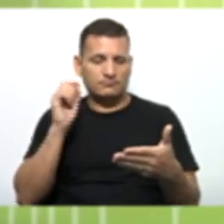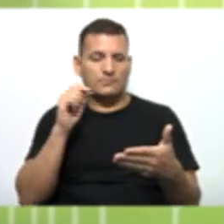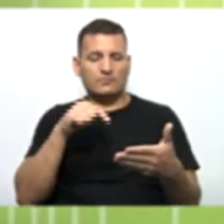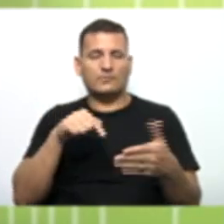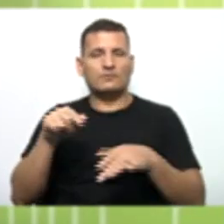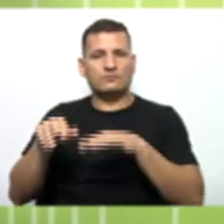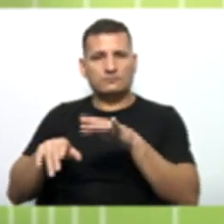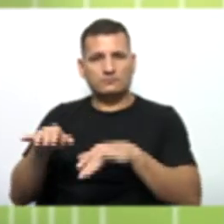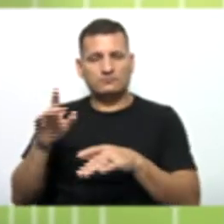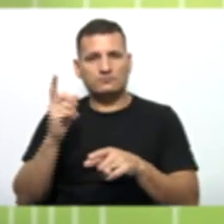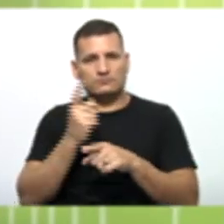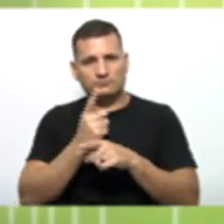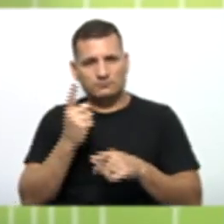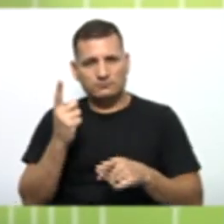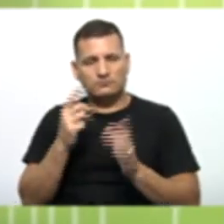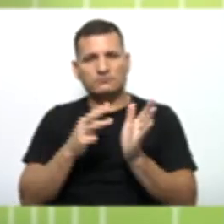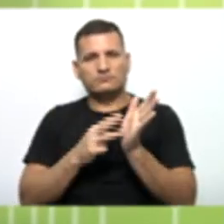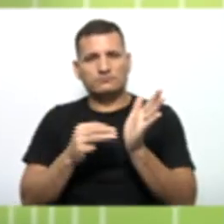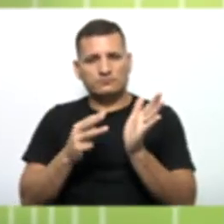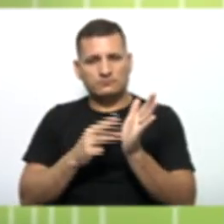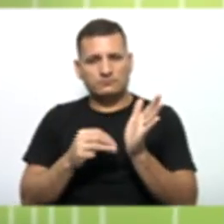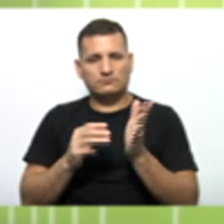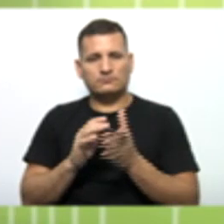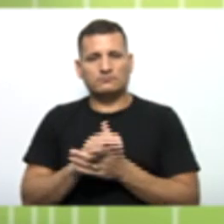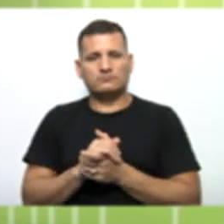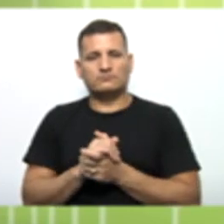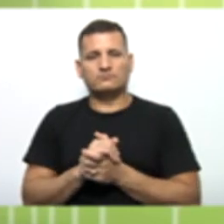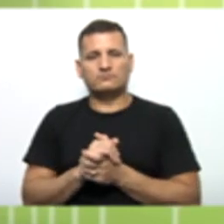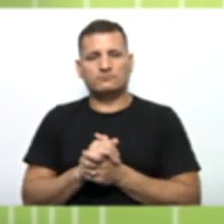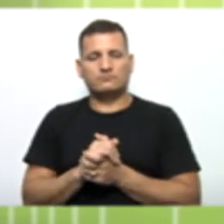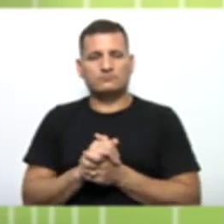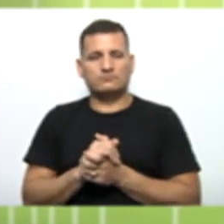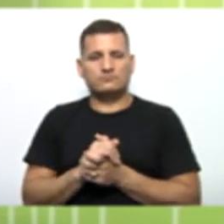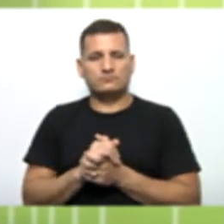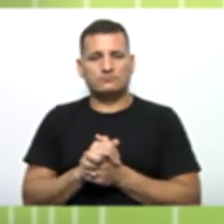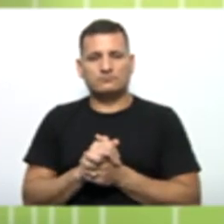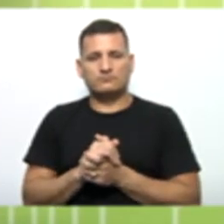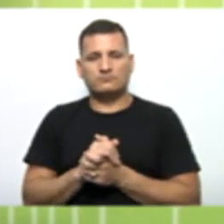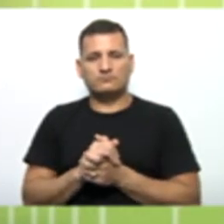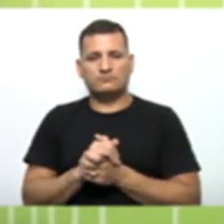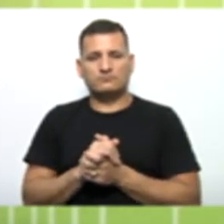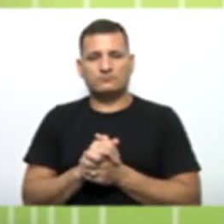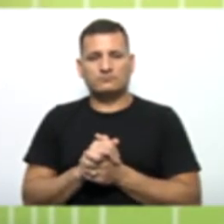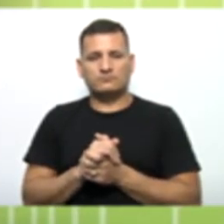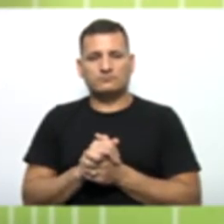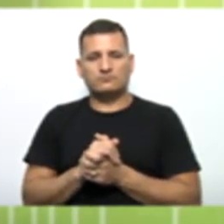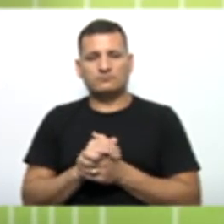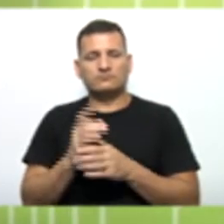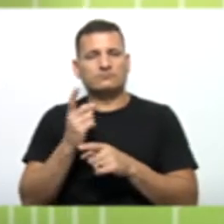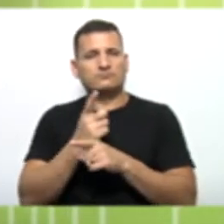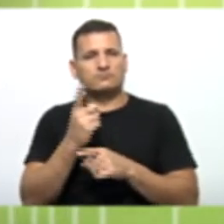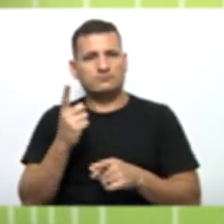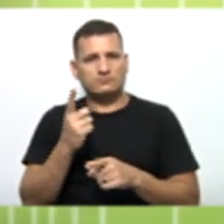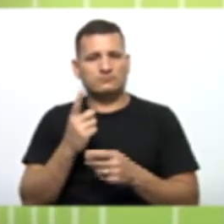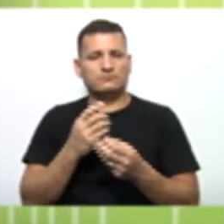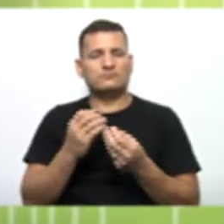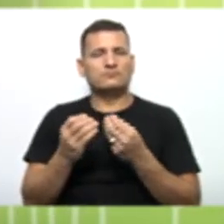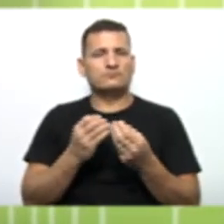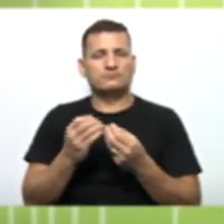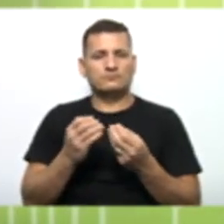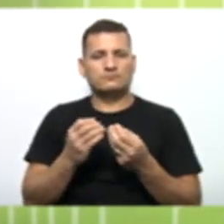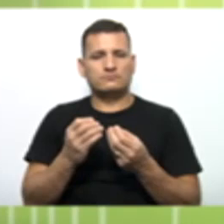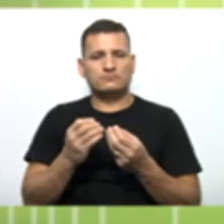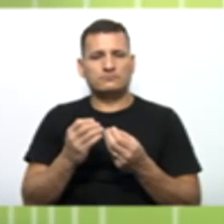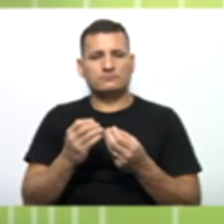já vou conseguir identificar os métodos de desenvolvimento, já vou identificar a etapa, o